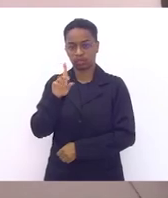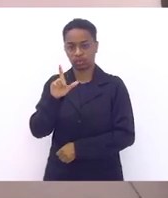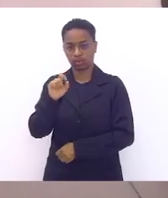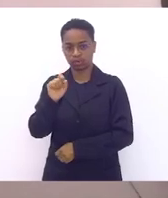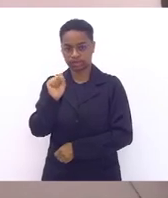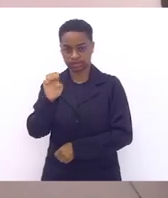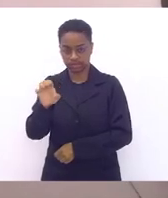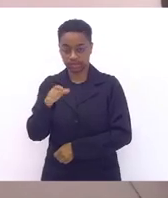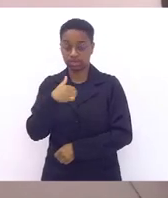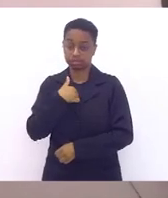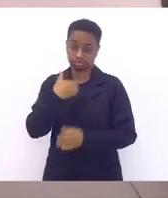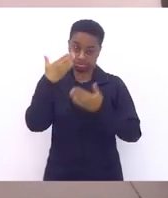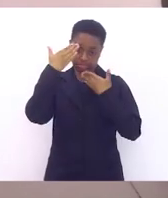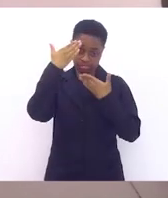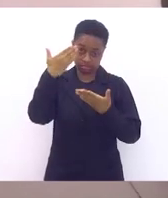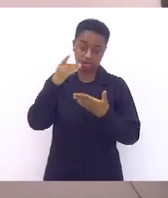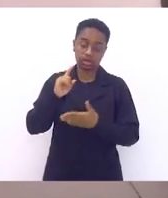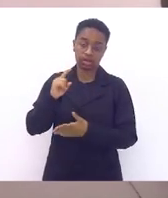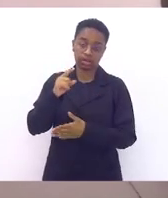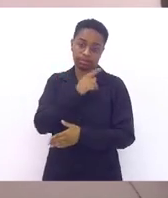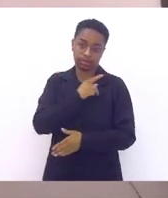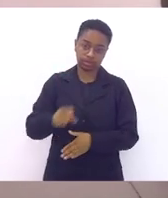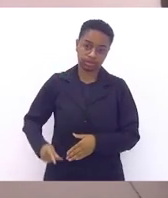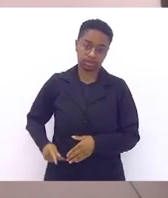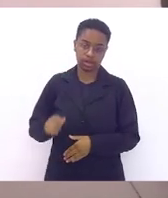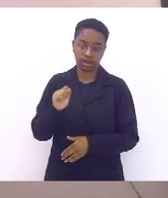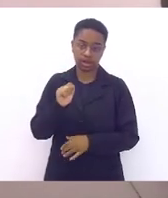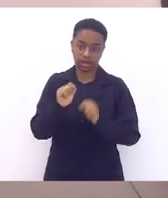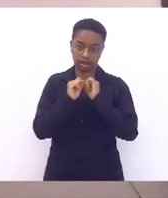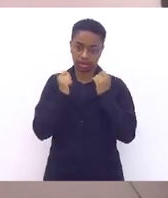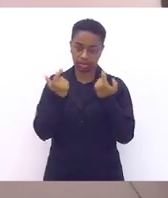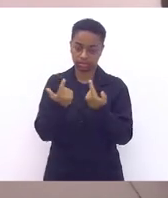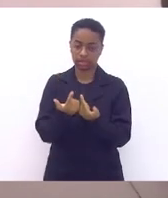até agradecer aqui a presidência da Alerj, e